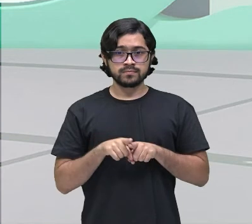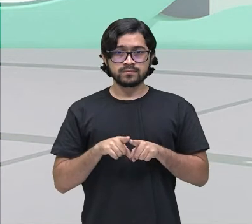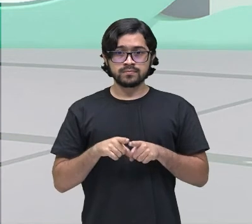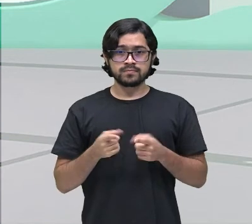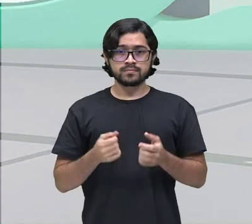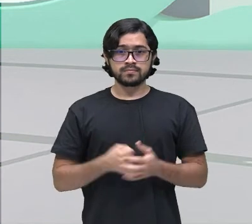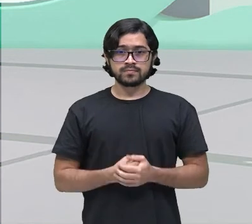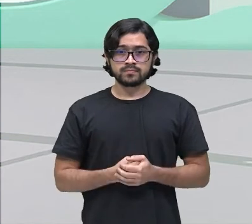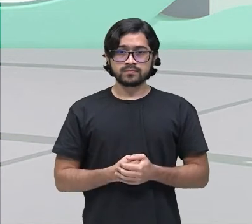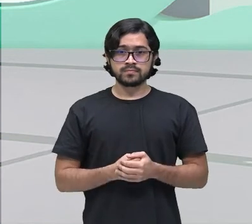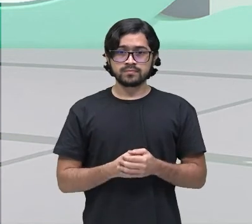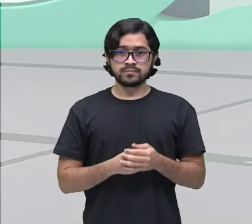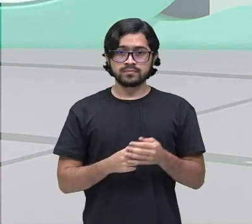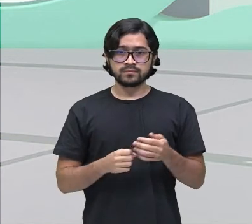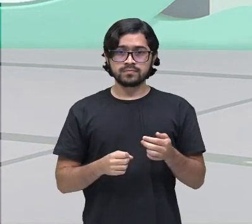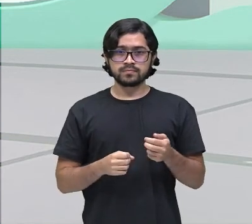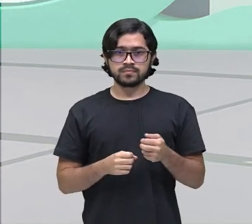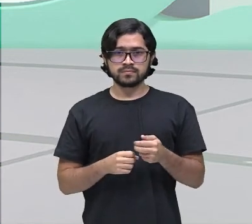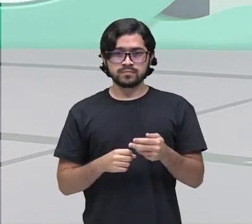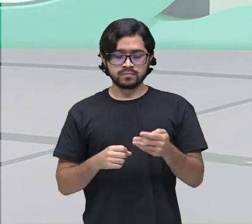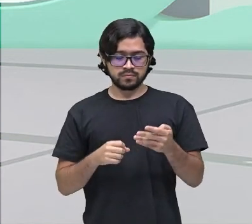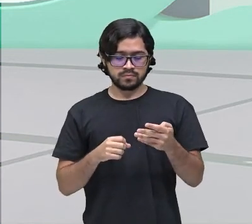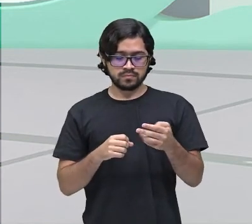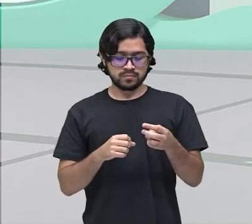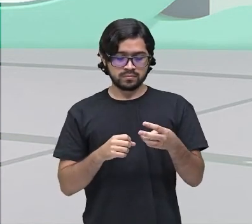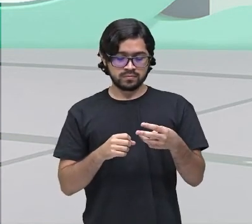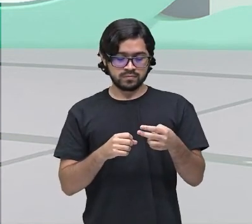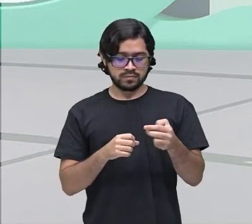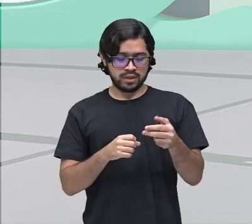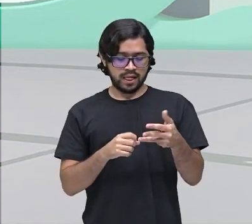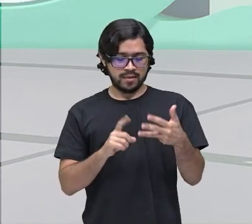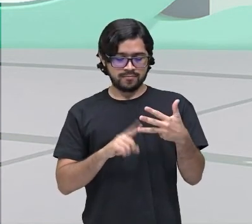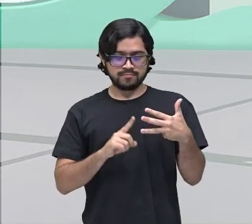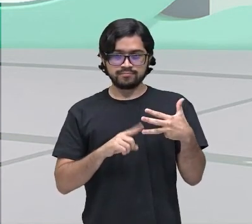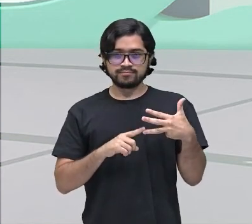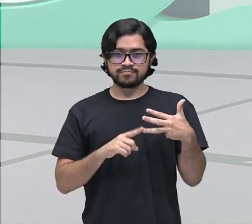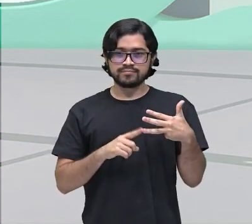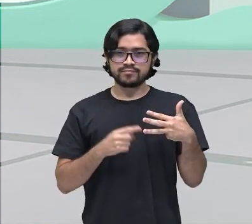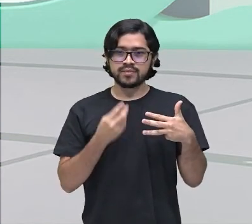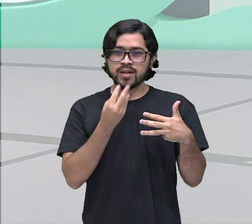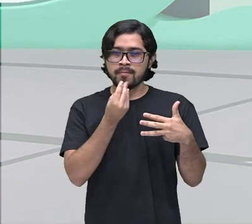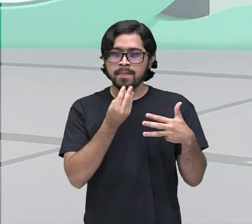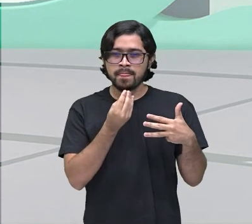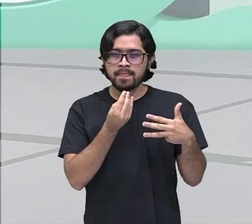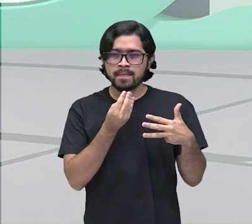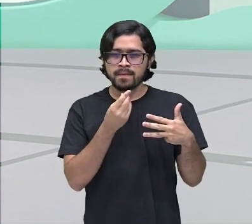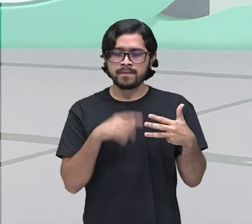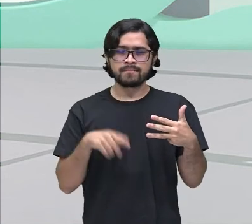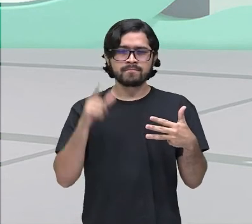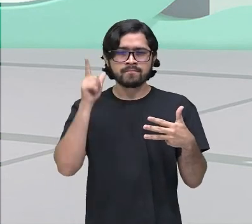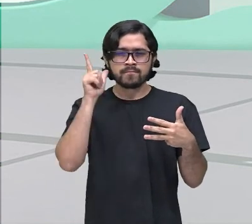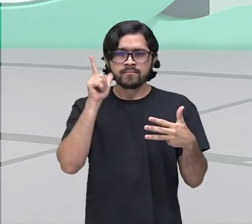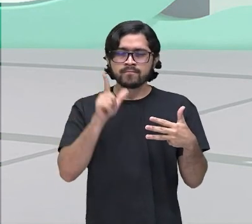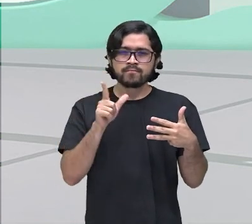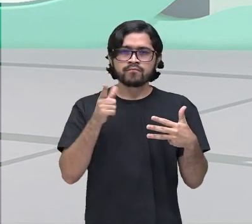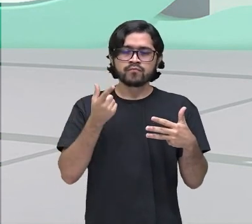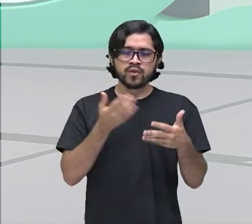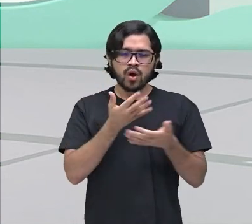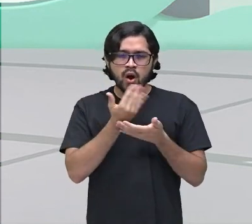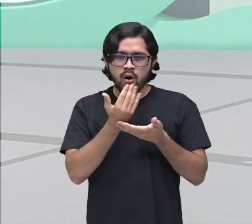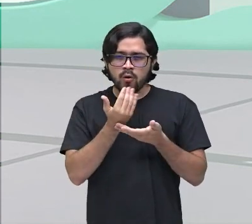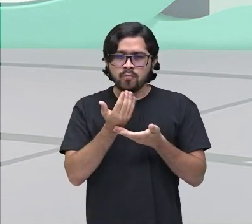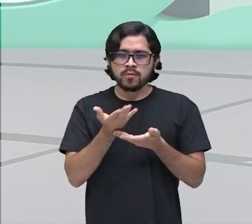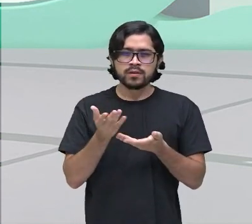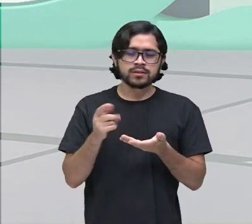na nossa aula, o paladar, que é a capacidade que nós temos de sentir o sabor dos alimentos, né? E a gente